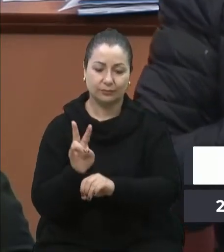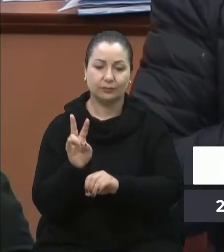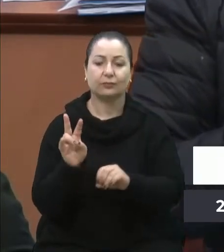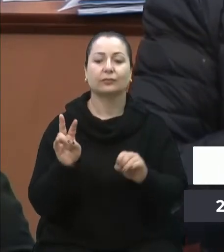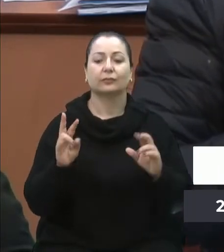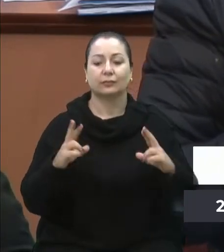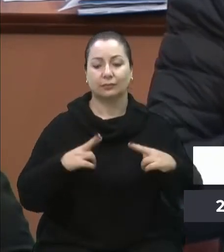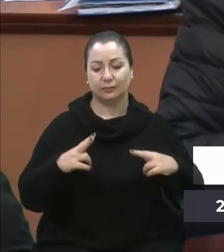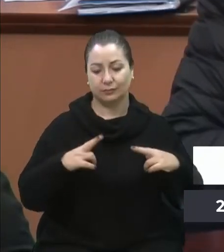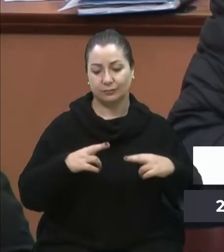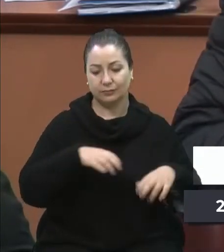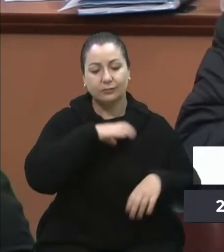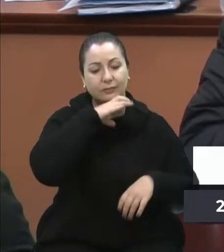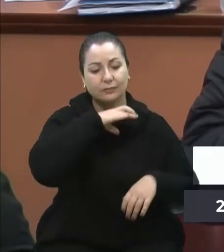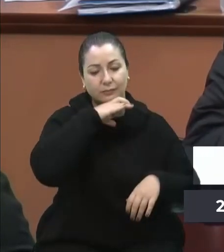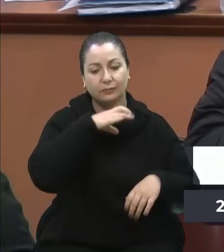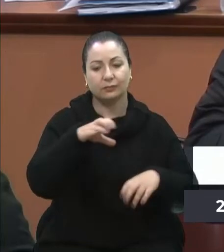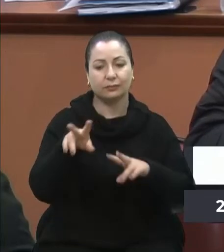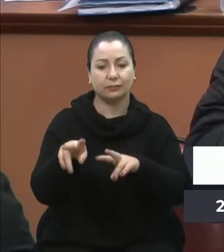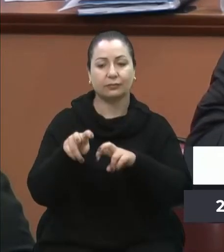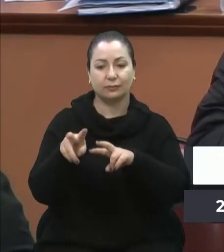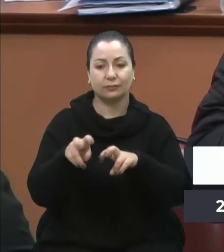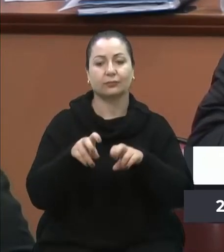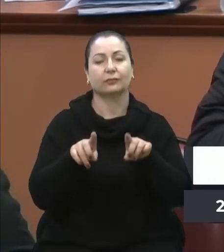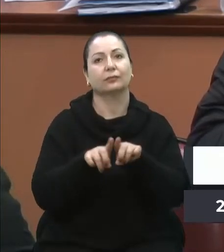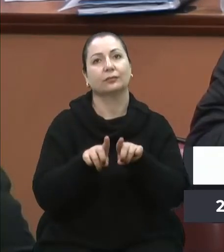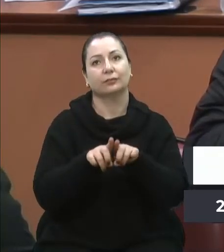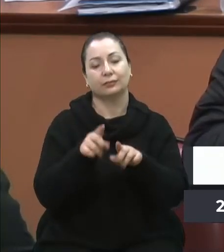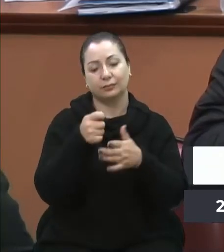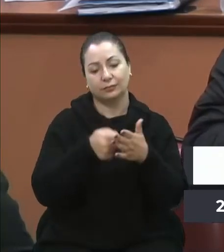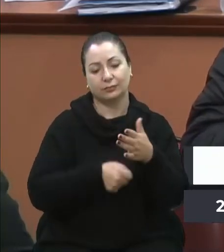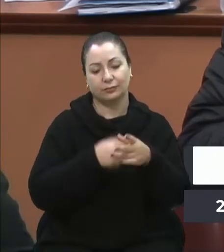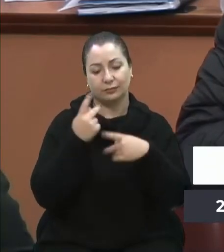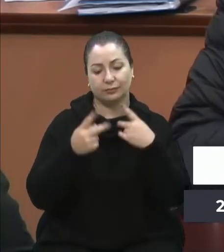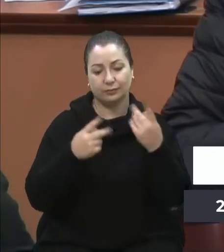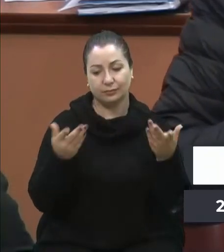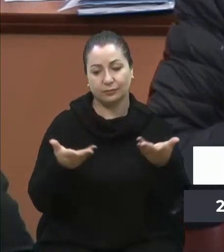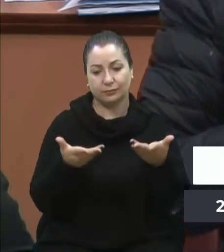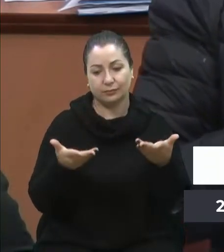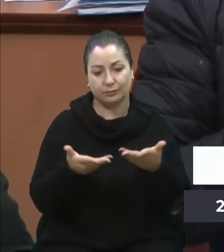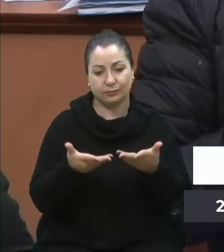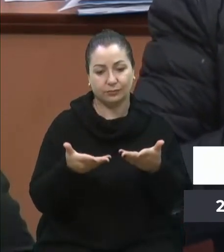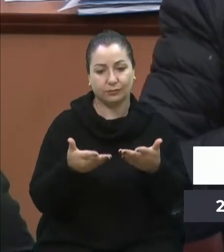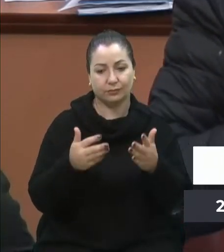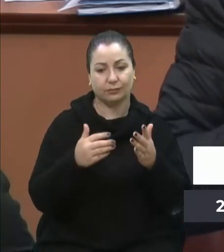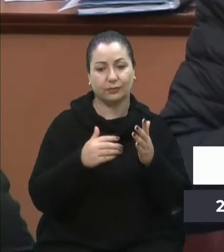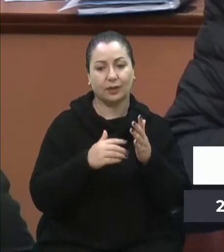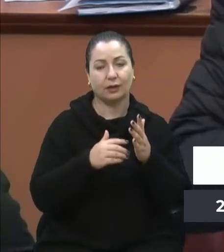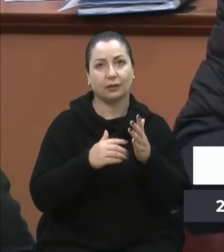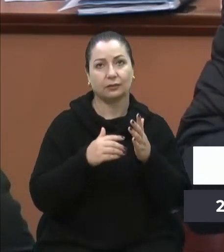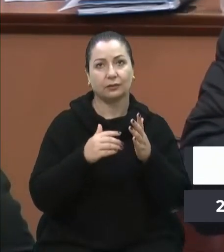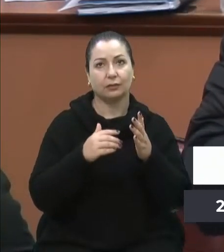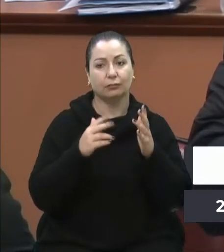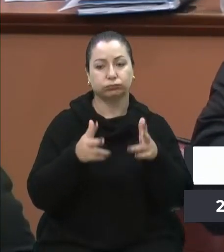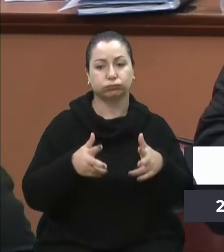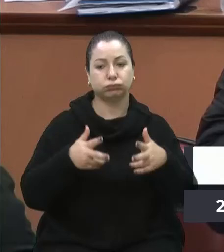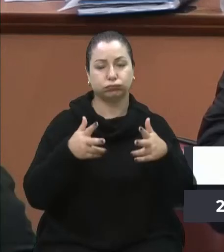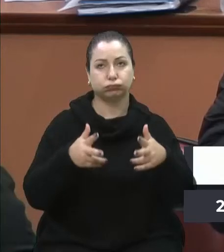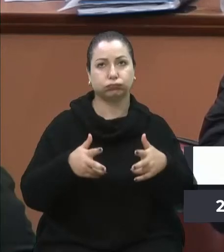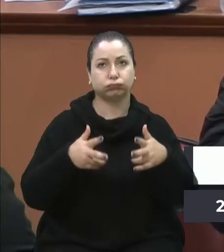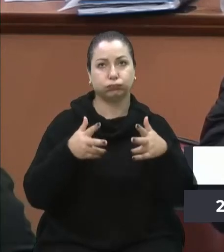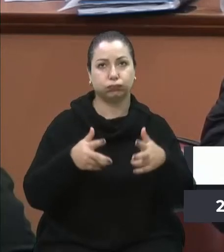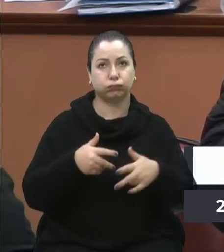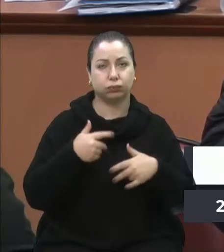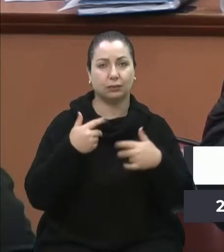Rural Caxiense. Aduz o autor que, atualmente, a frota de máquinas agrícolas do município encontram-se com